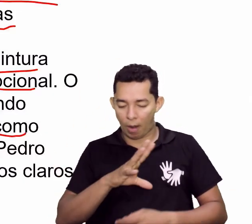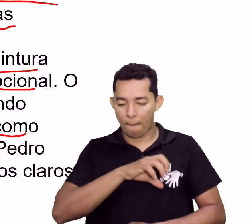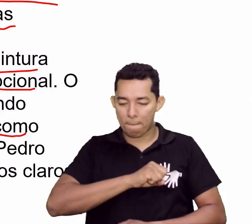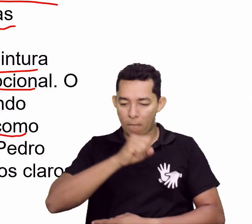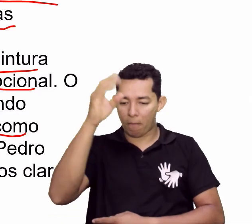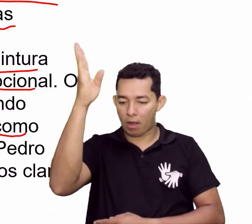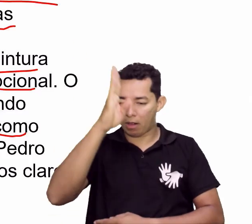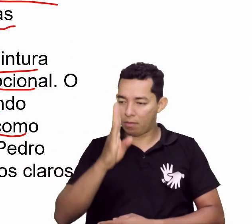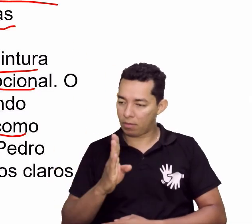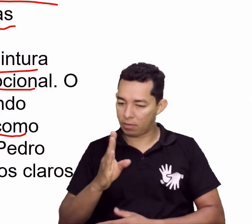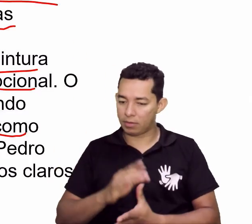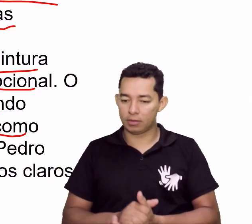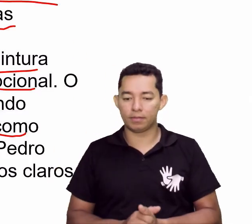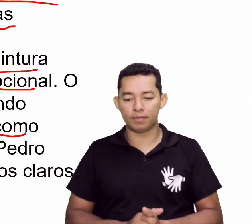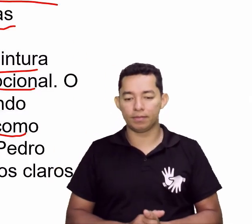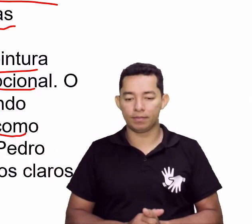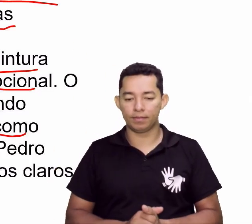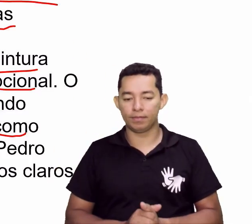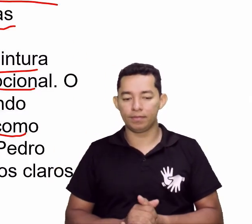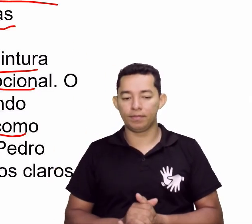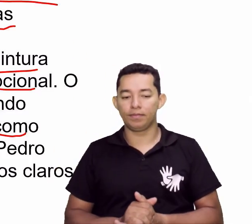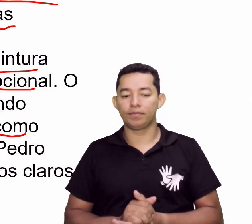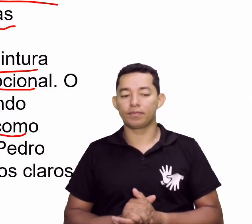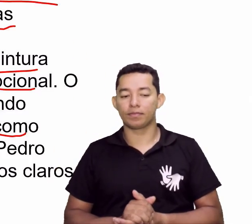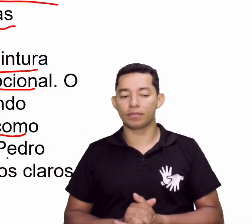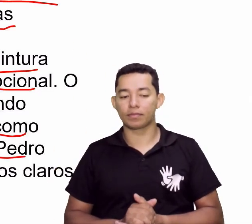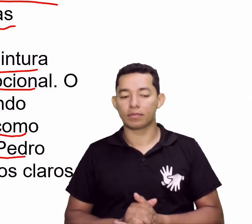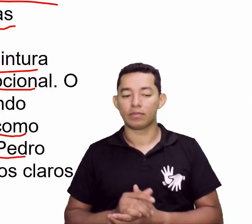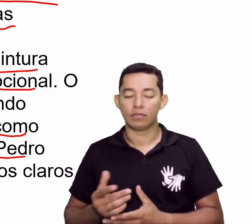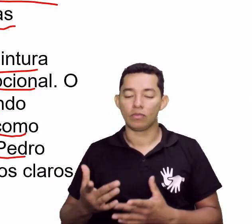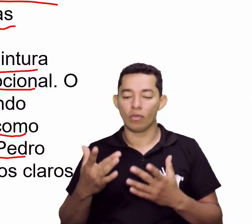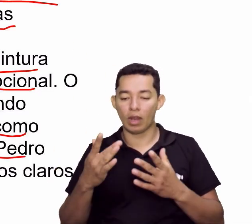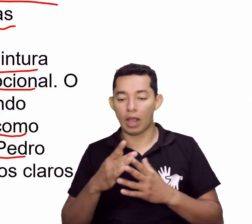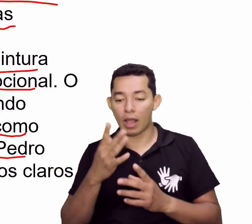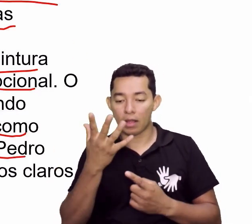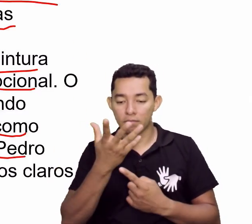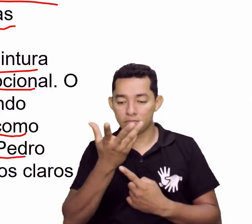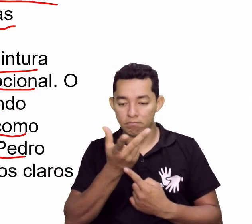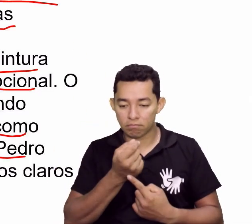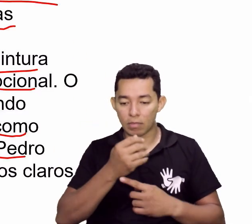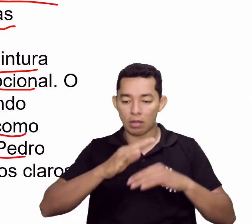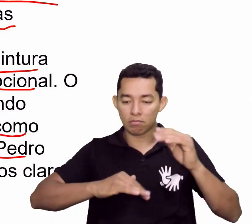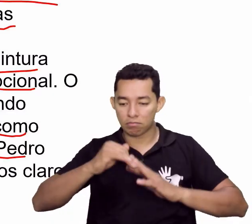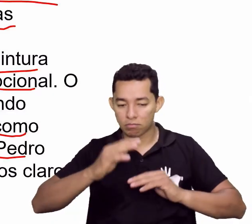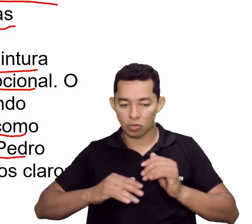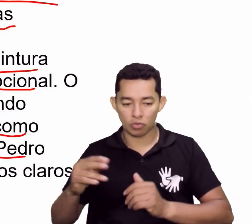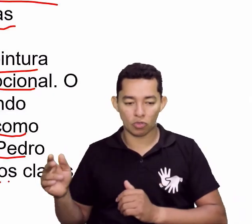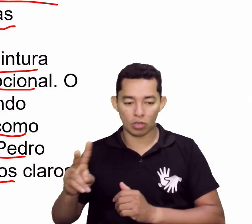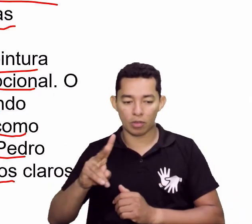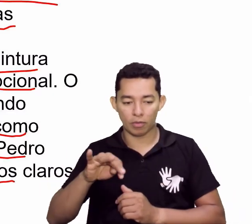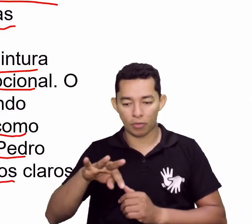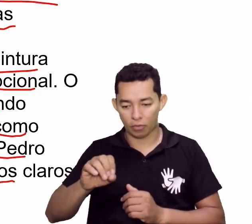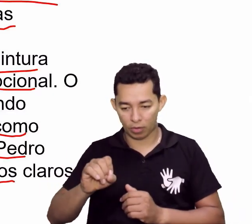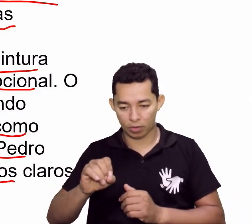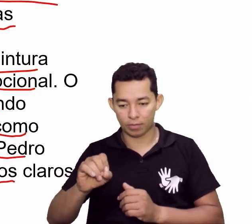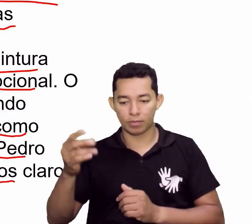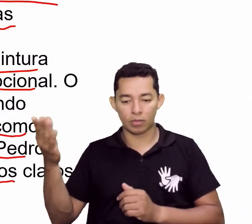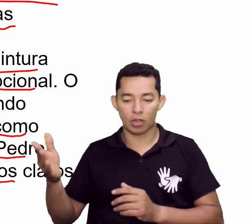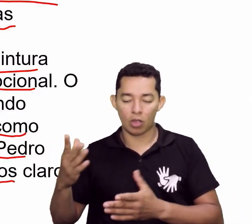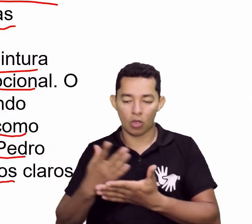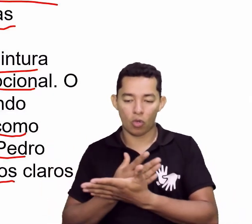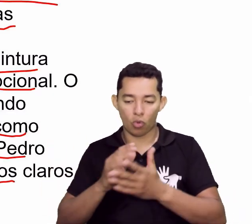Artistas como Victor Meirelles, com a primeira missa no Brasil, e Pedro Américo, com a independência ou morte, são